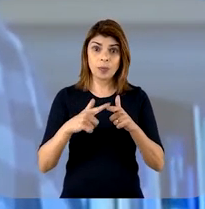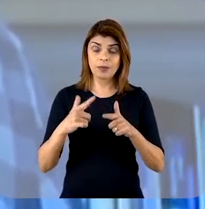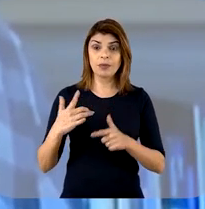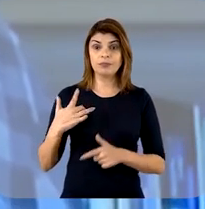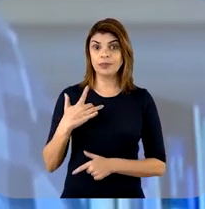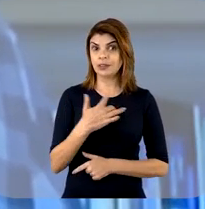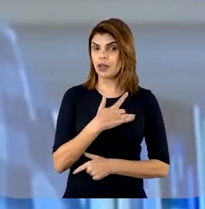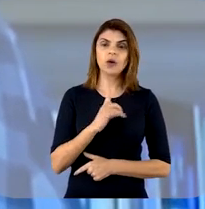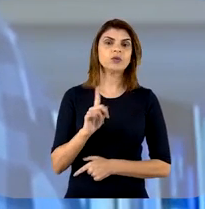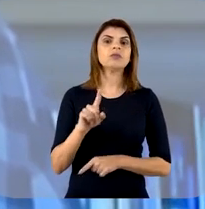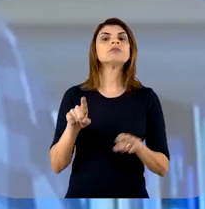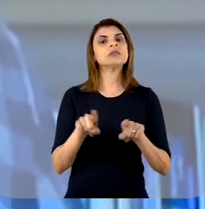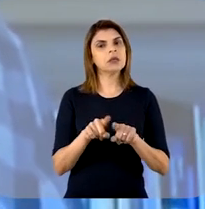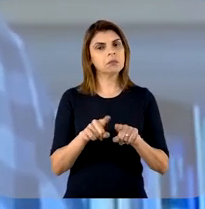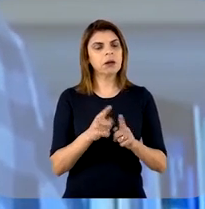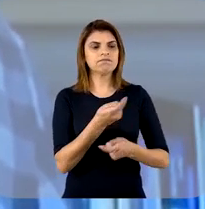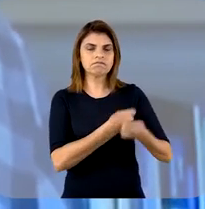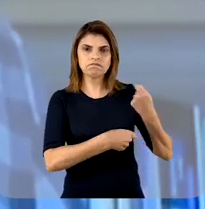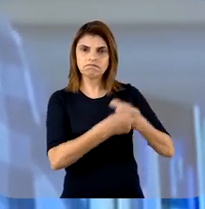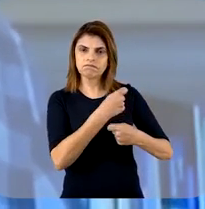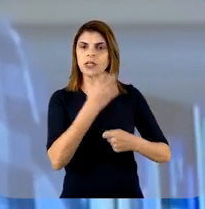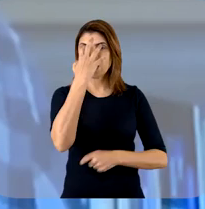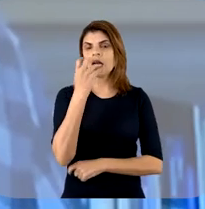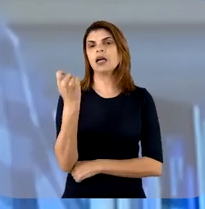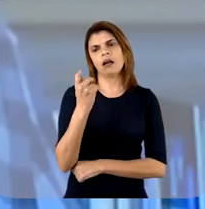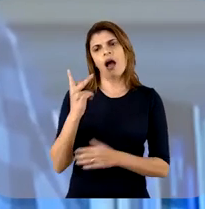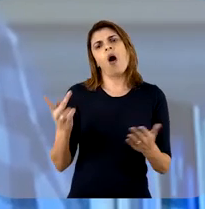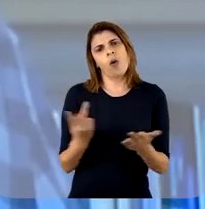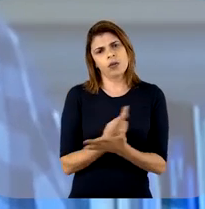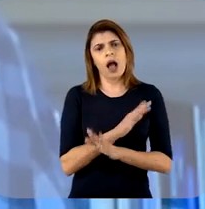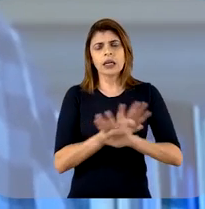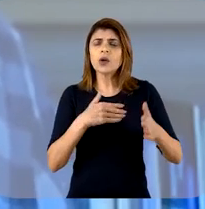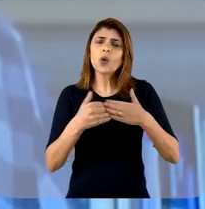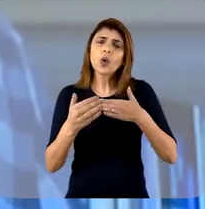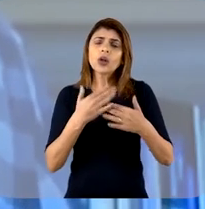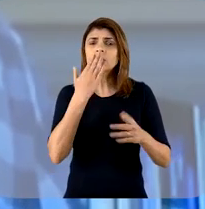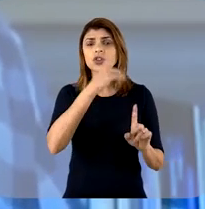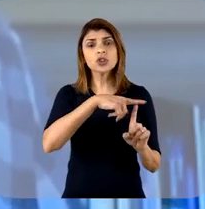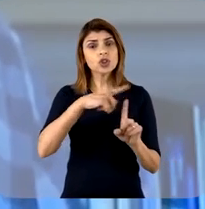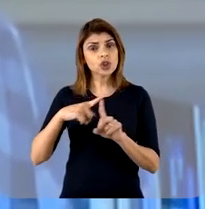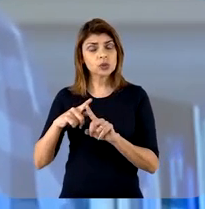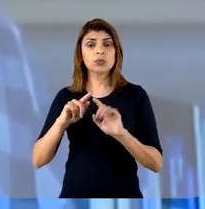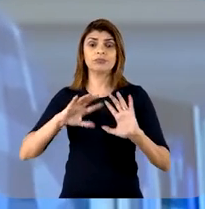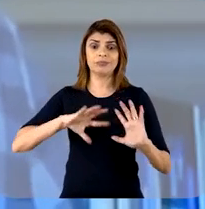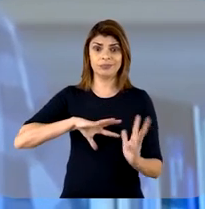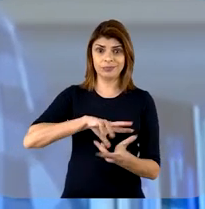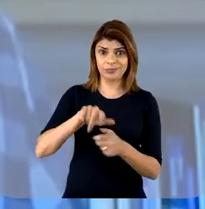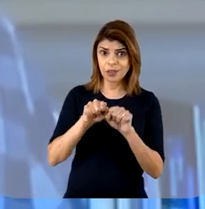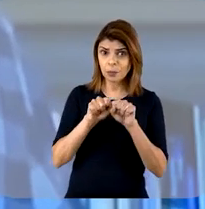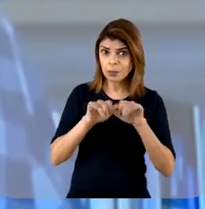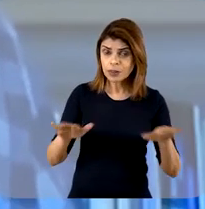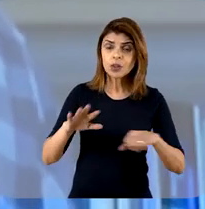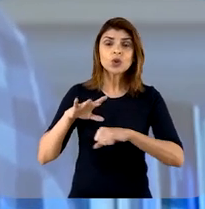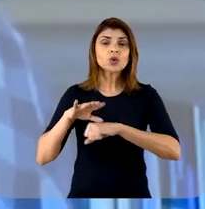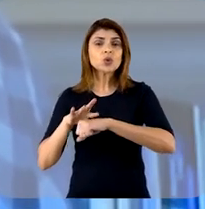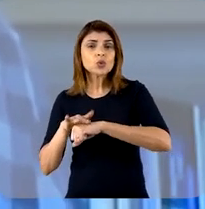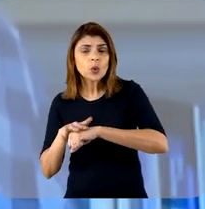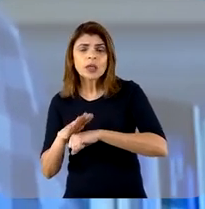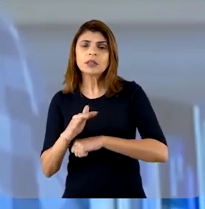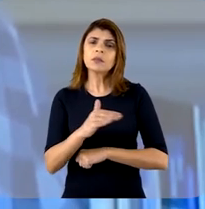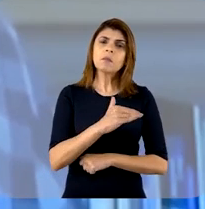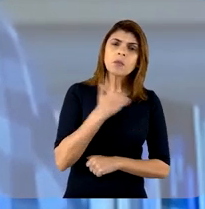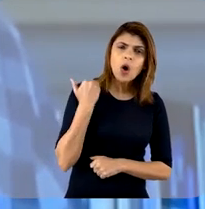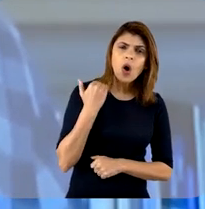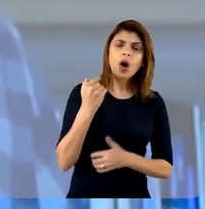O que acontece, aliás, em fenômenos dessa natureza? As epidemias, elas provocam, além da doença, além da morte,